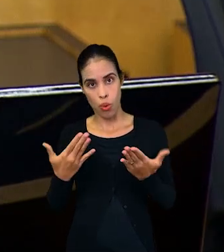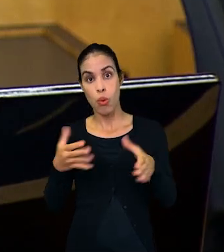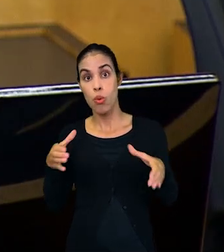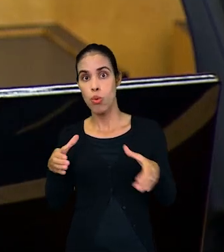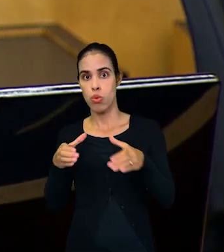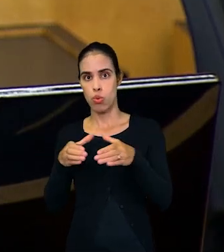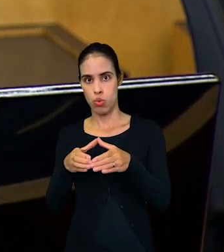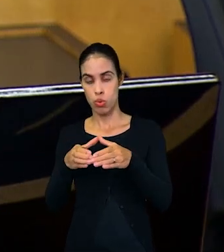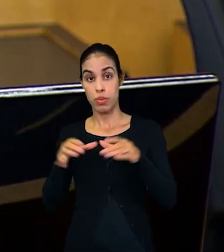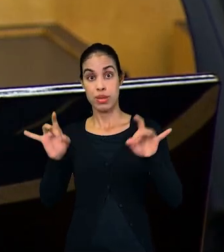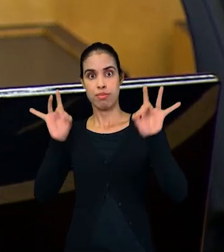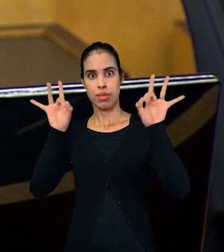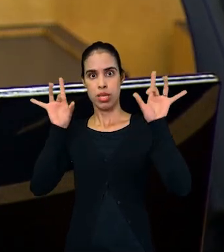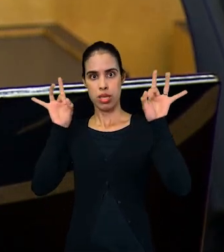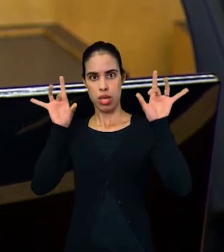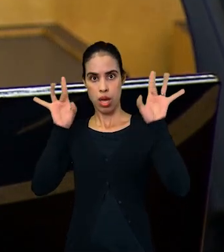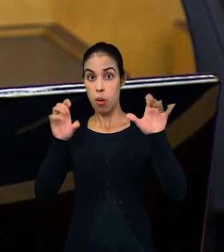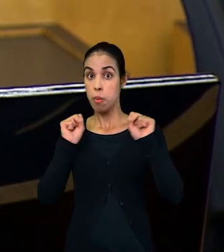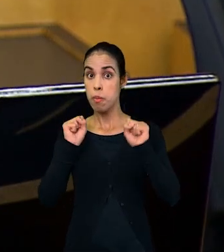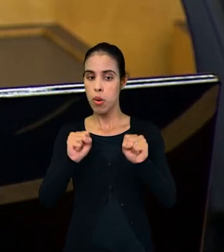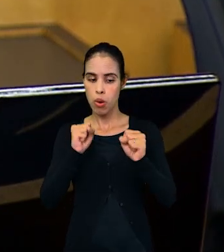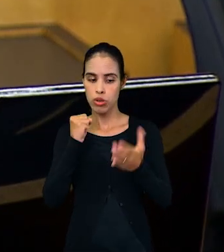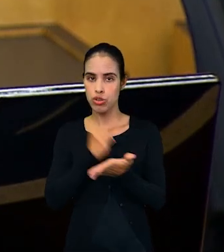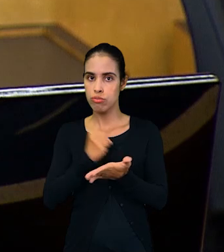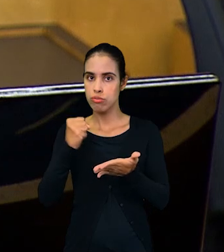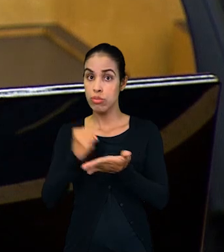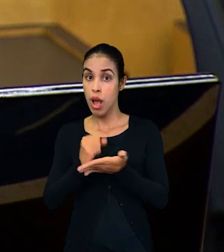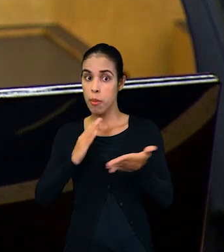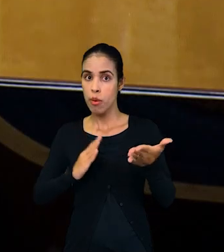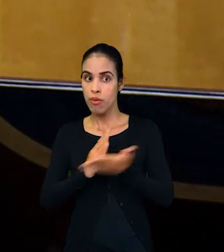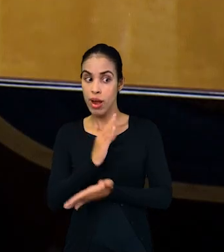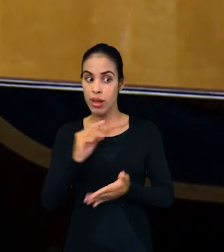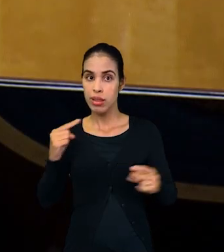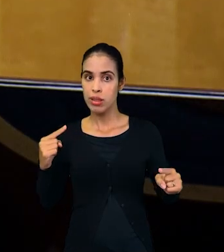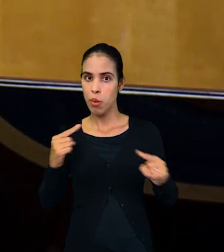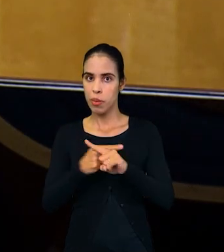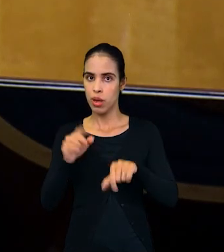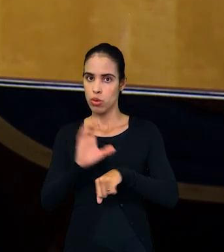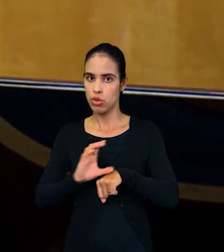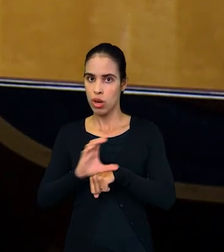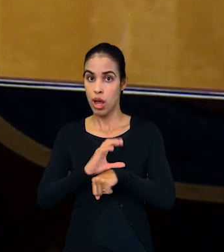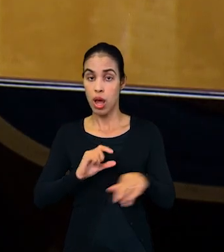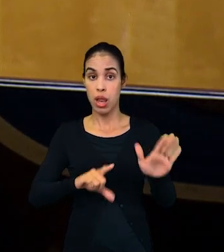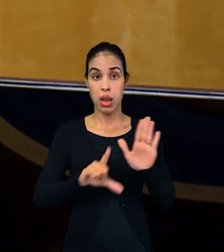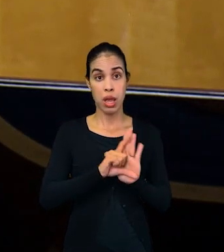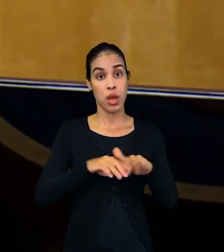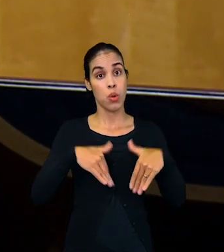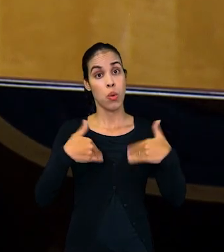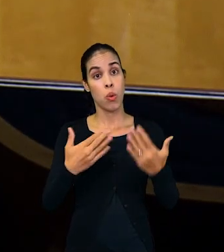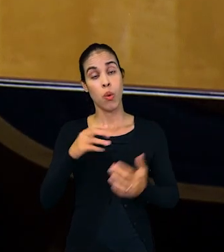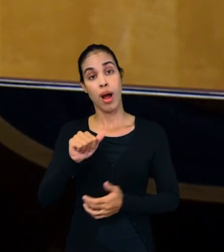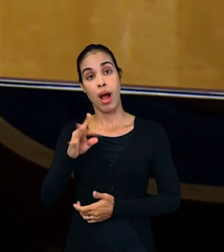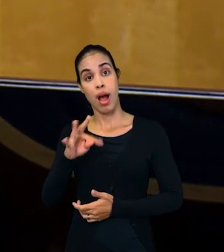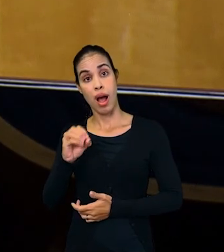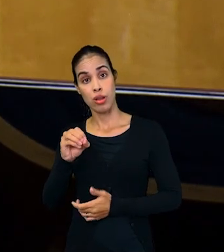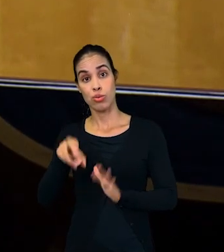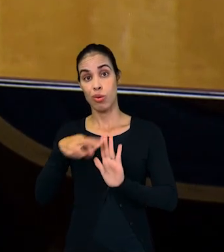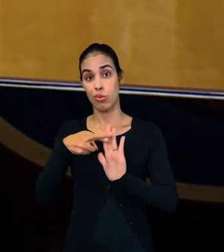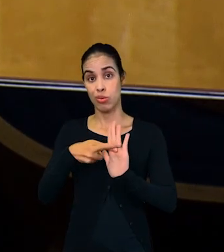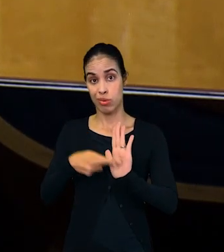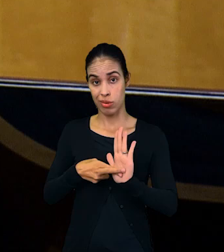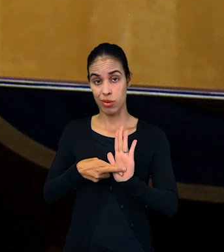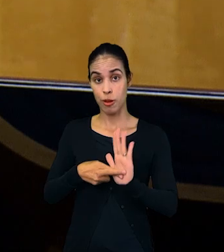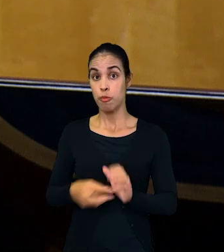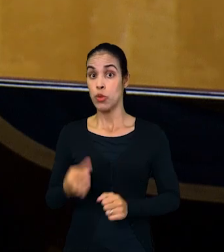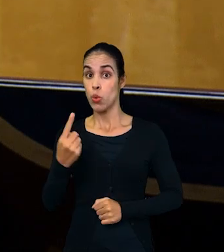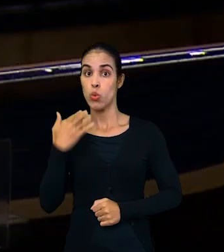órgão especial de uma corte judicial podem declarar a inconstitucionalidade de lei ou ato normativo.